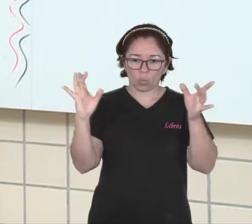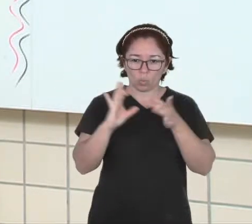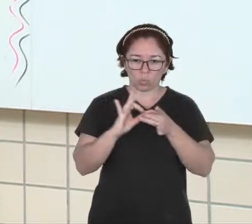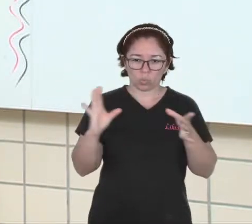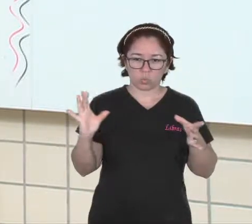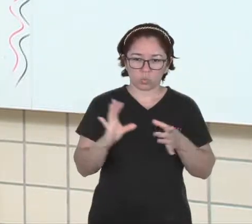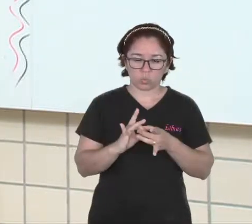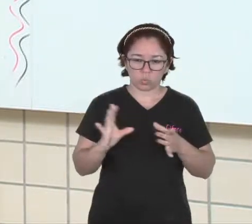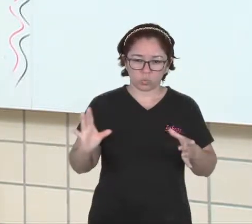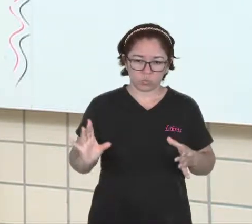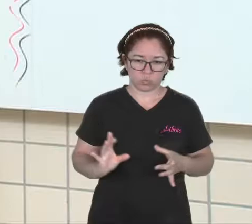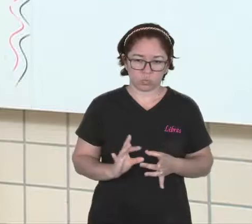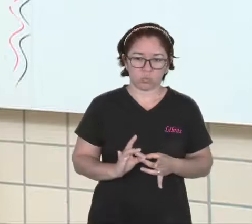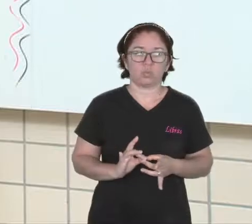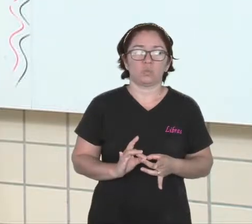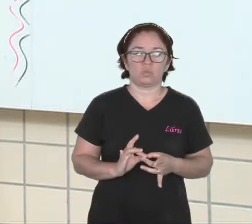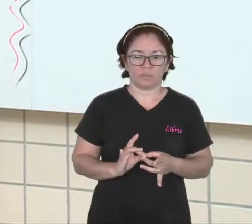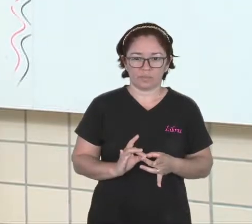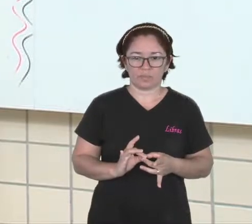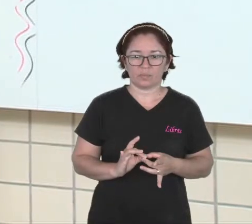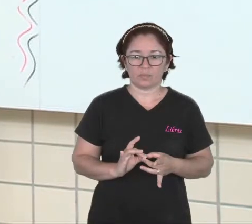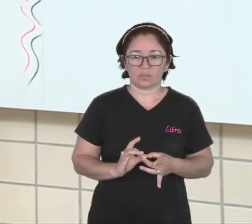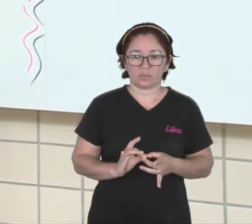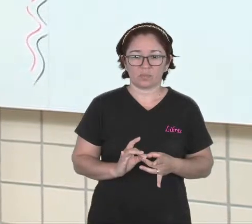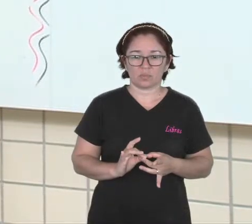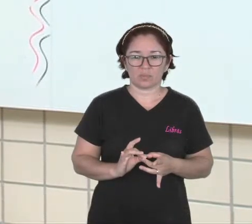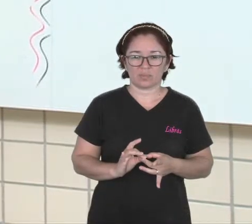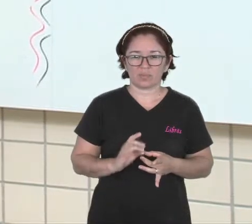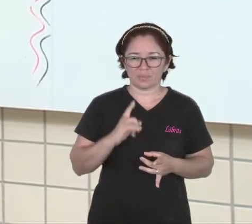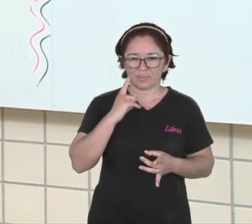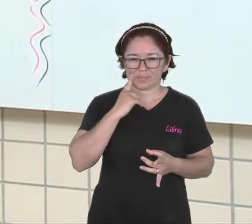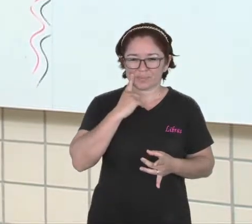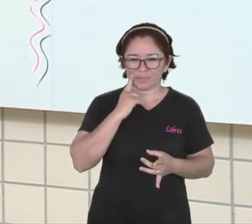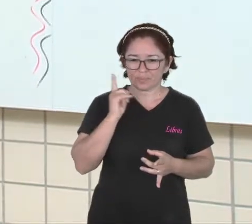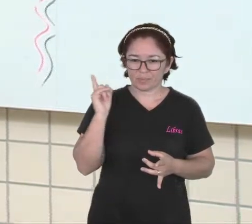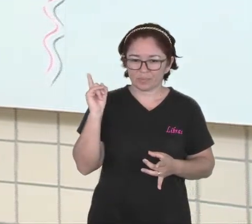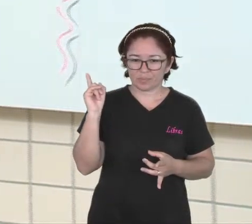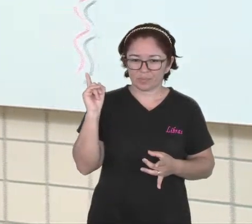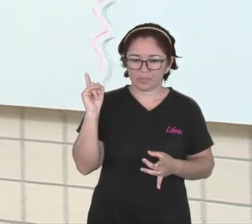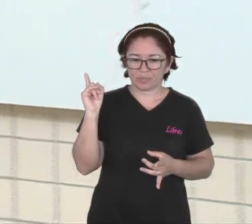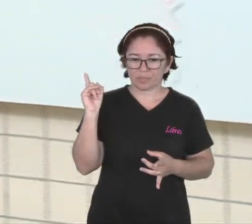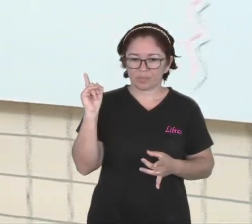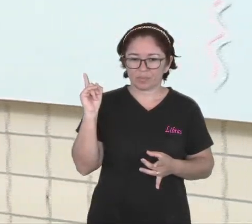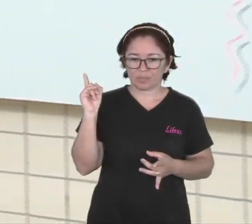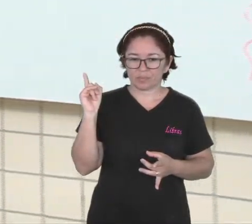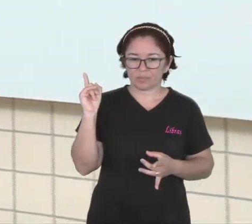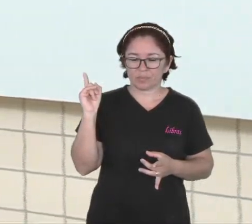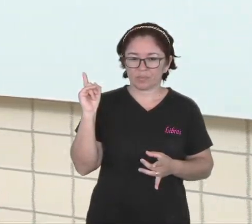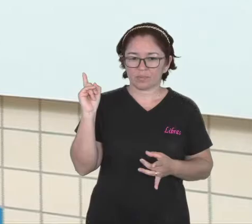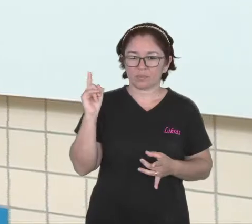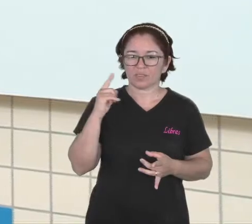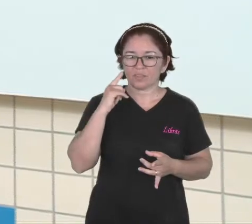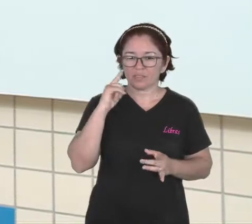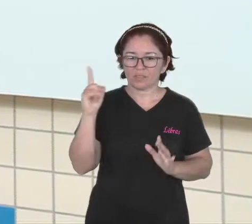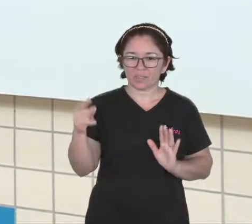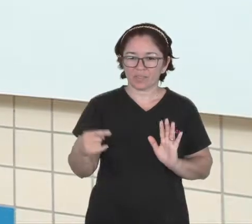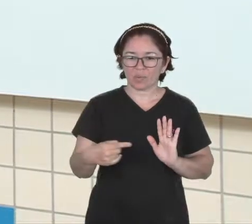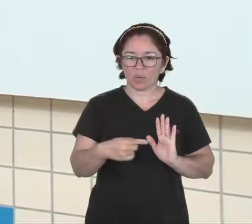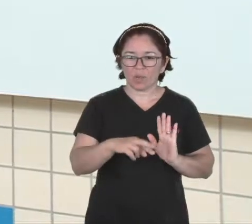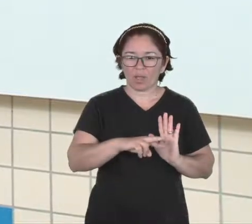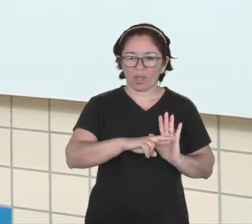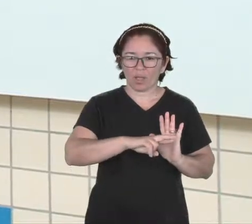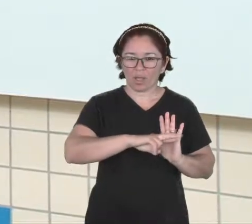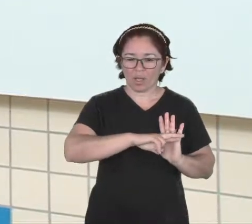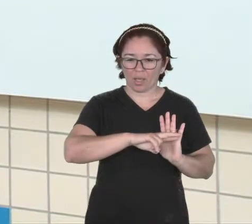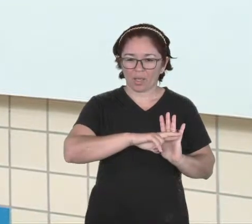4 associado ao elemento 8. Então aqui percebe-se claramente que esse requisito de para todo